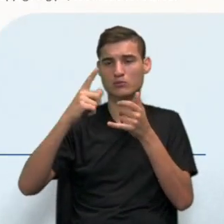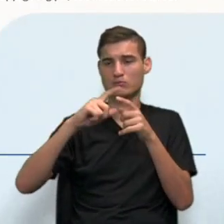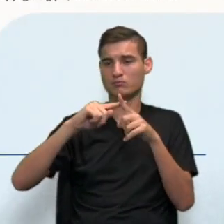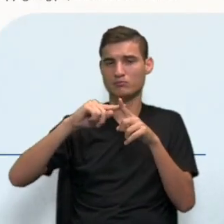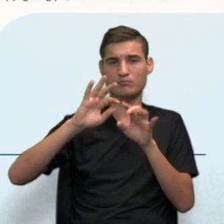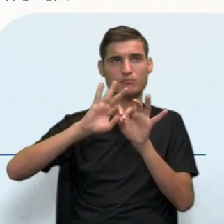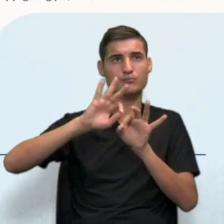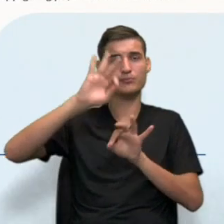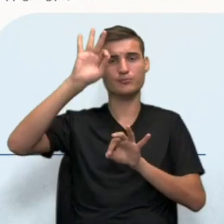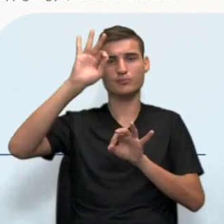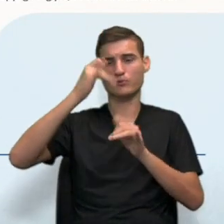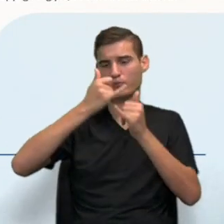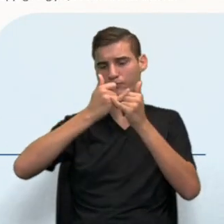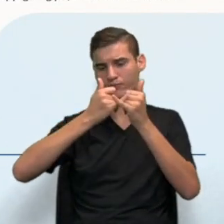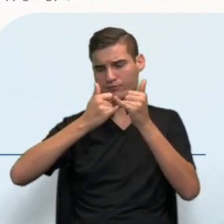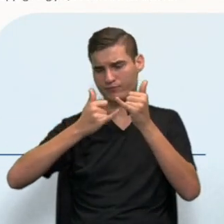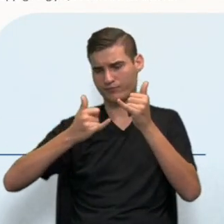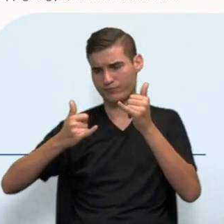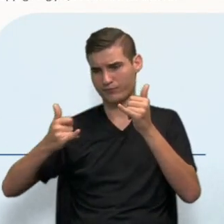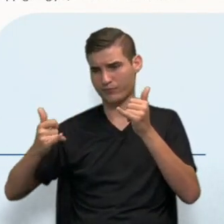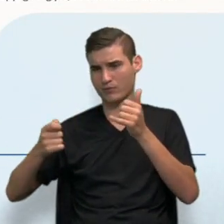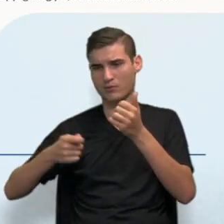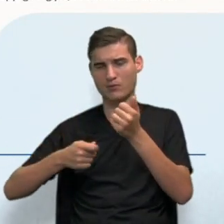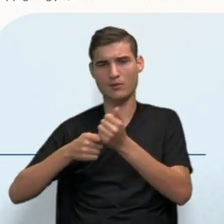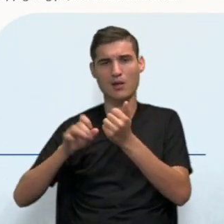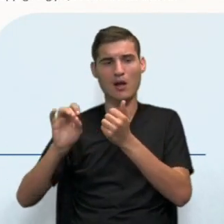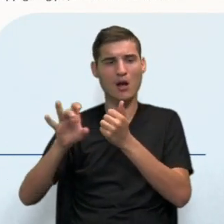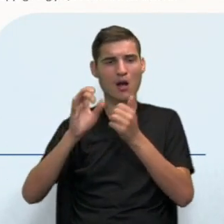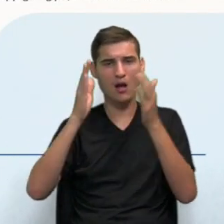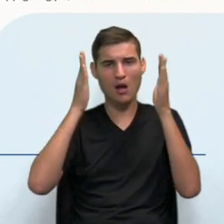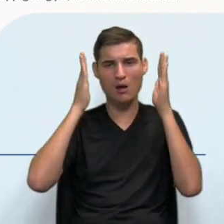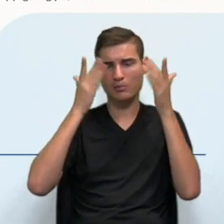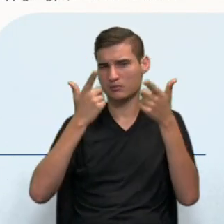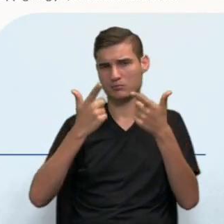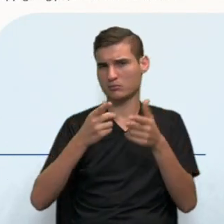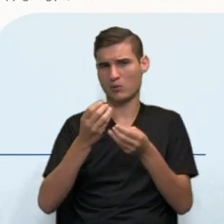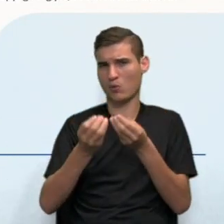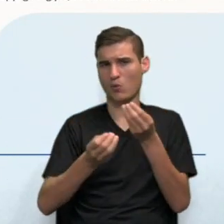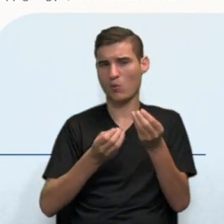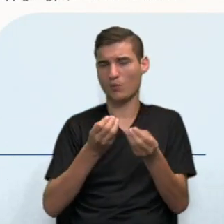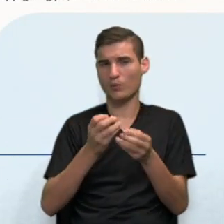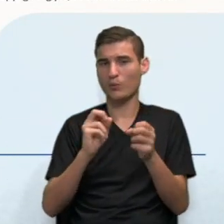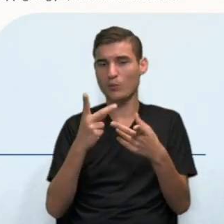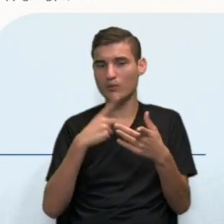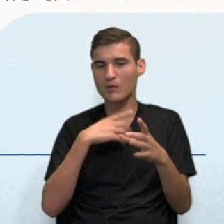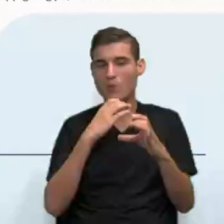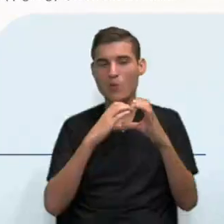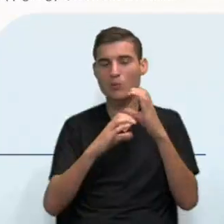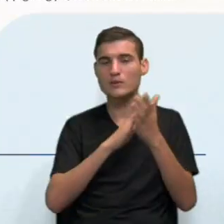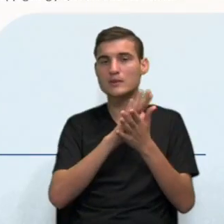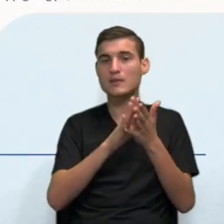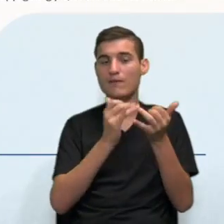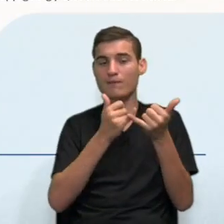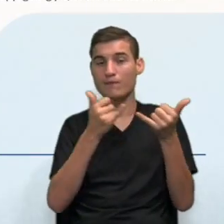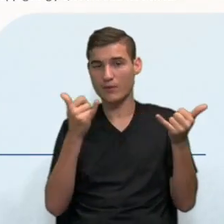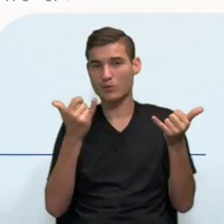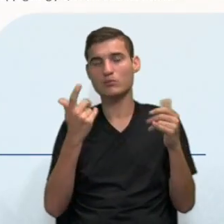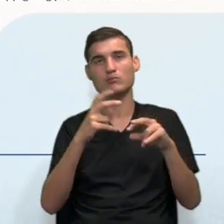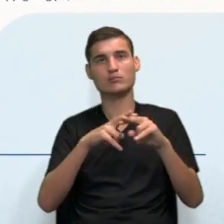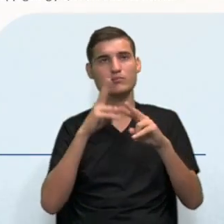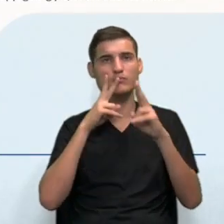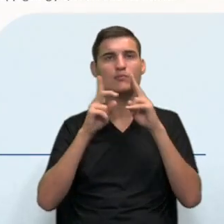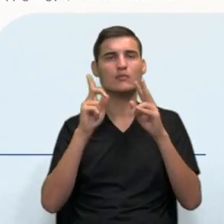do morro, descer esse cabo ficar conectado em cada um dos caminhões. É impossível, então tem que ser uma comunicação sem fio. Vai instalar uma